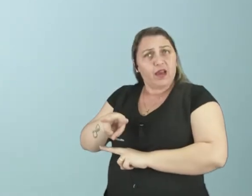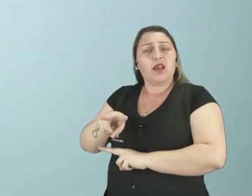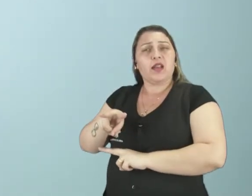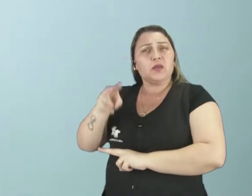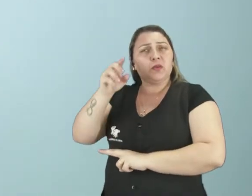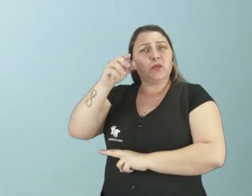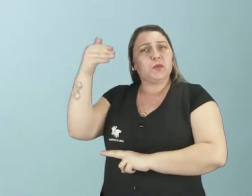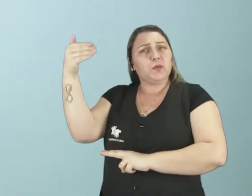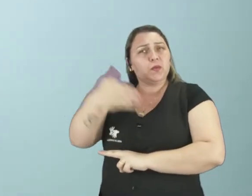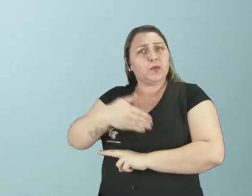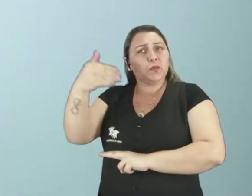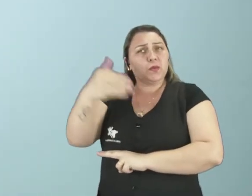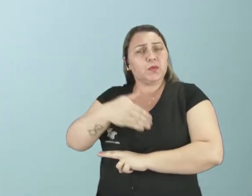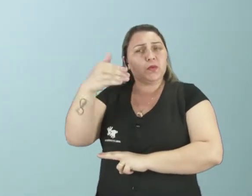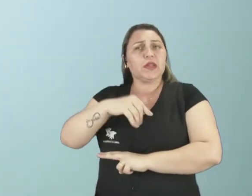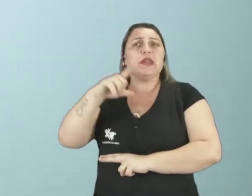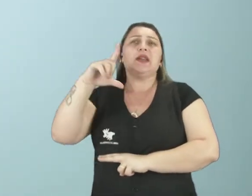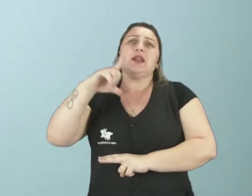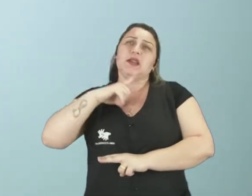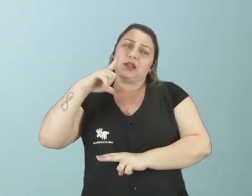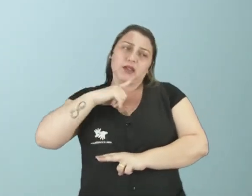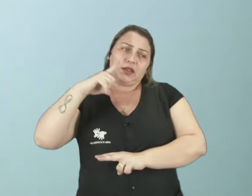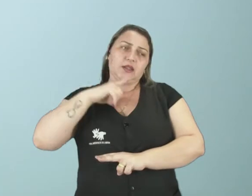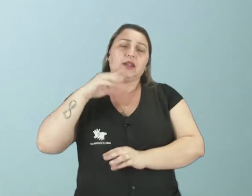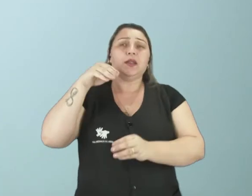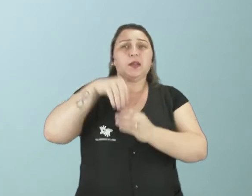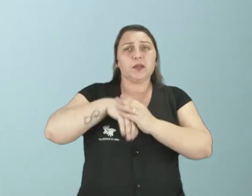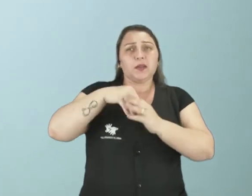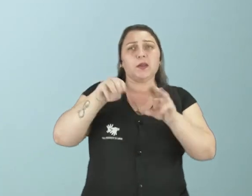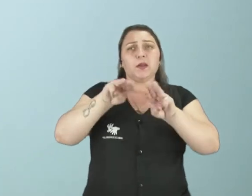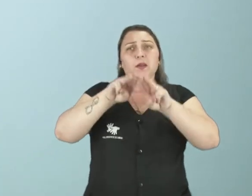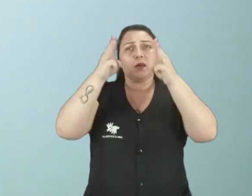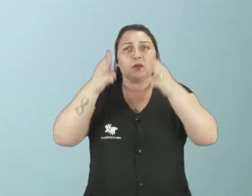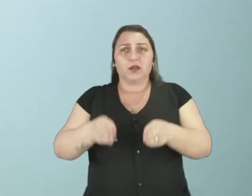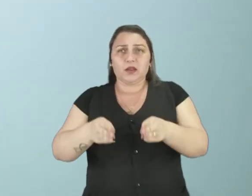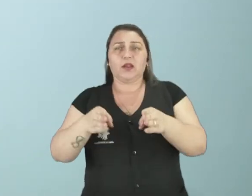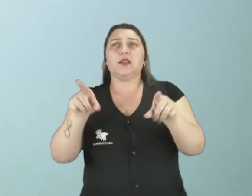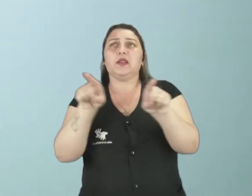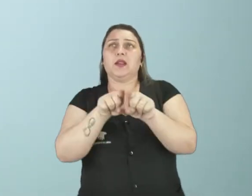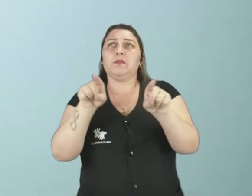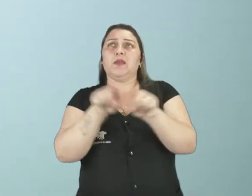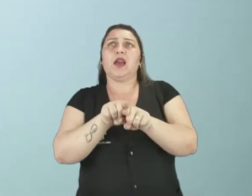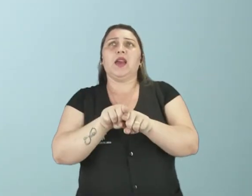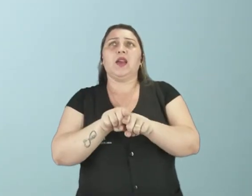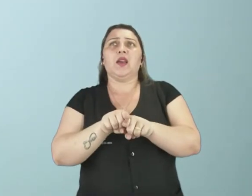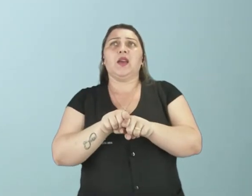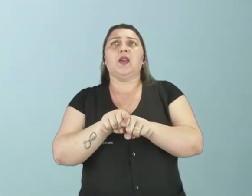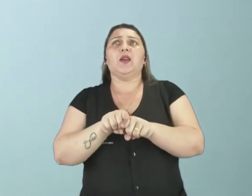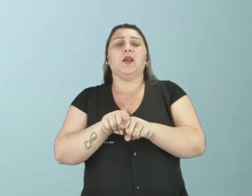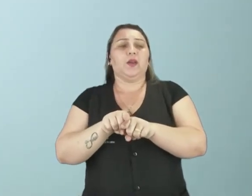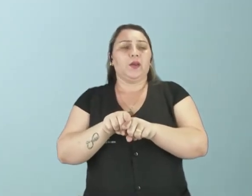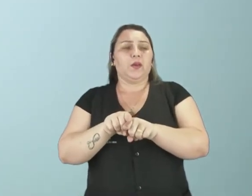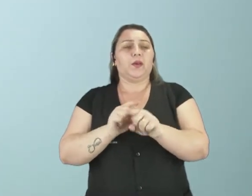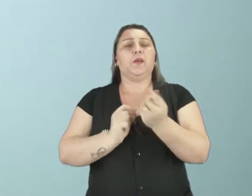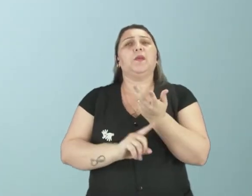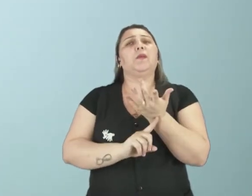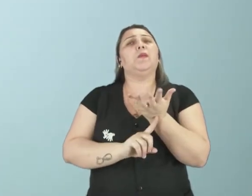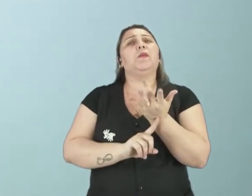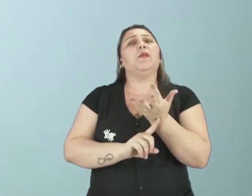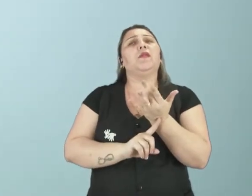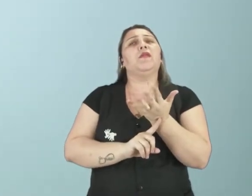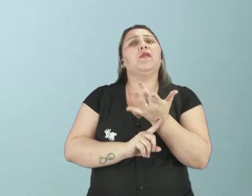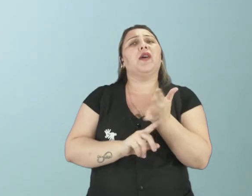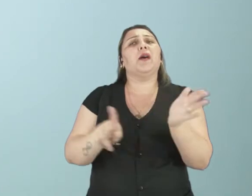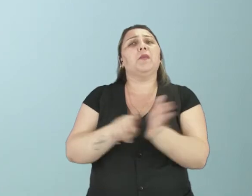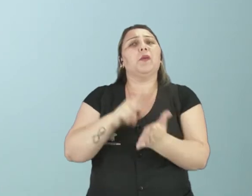tantas frequências que tem nesse espectro eletromagnético. Aí você pode, inclusive, indagar. E o Wi-Fi, que a gente aplica, que faz parte da